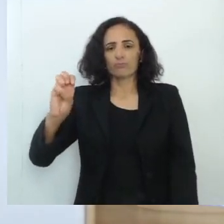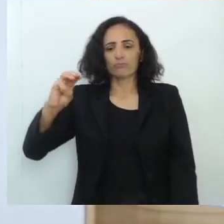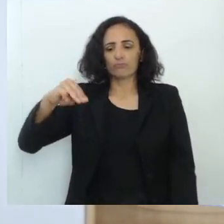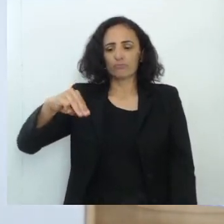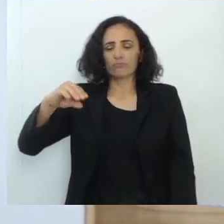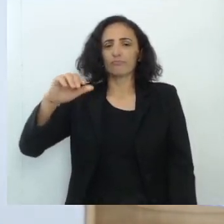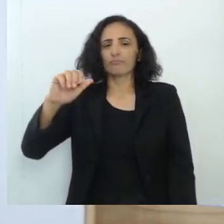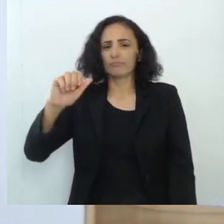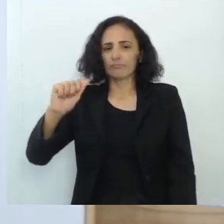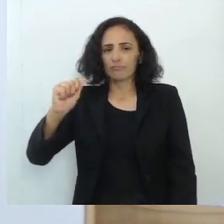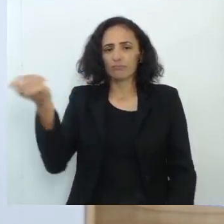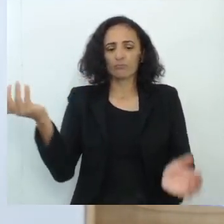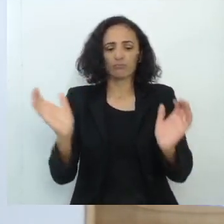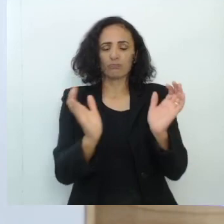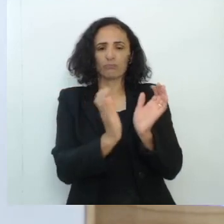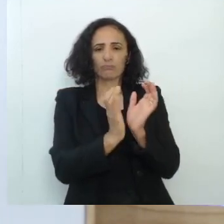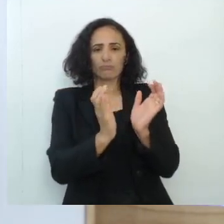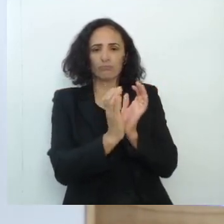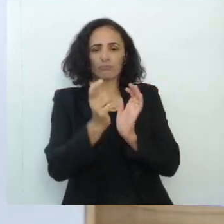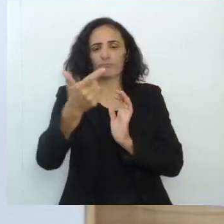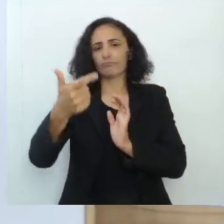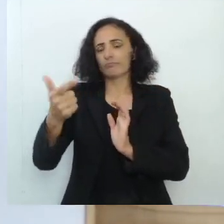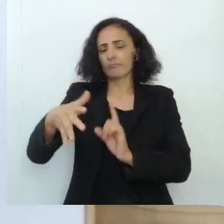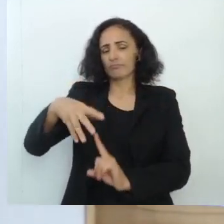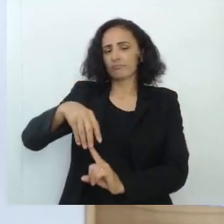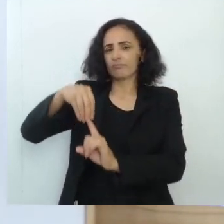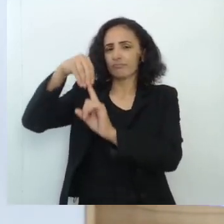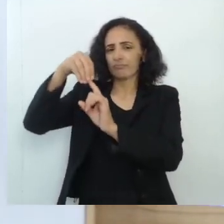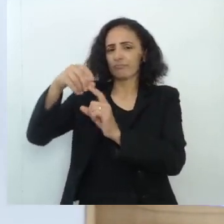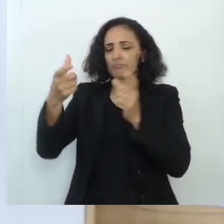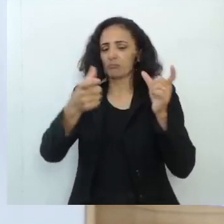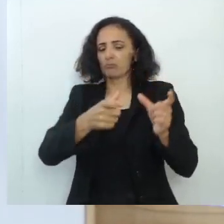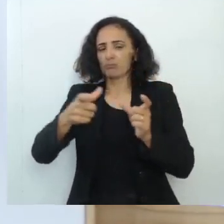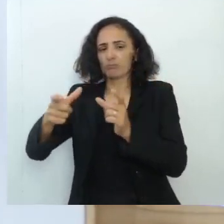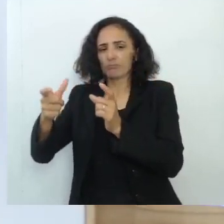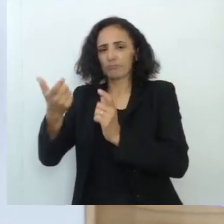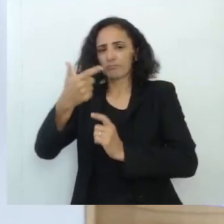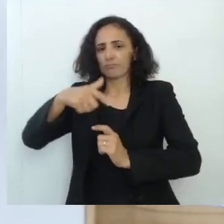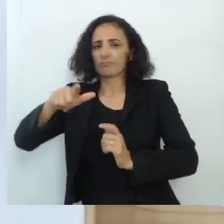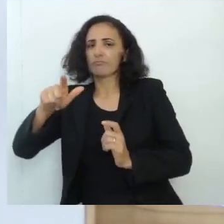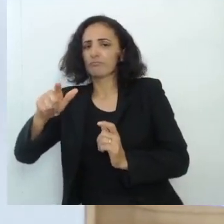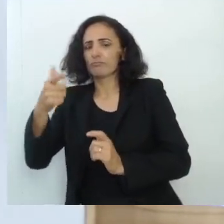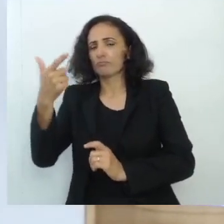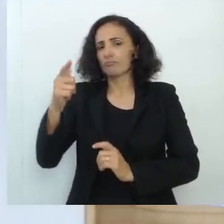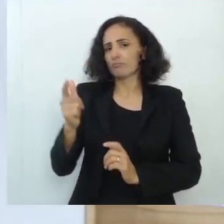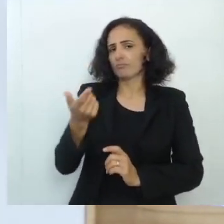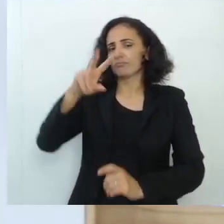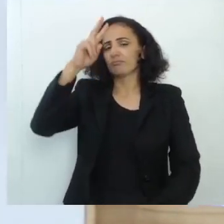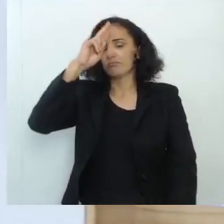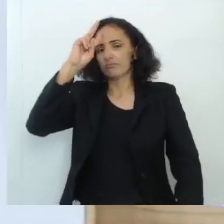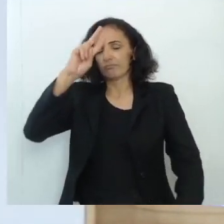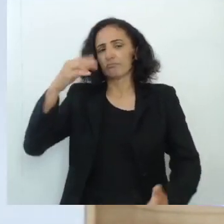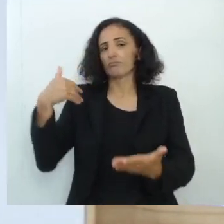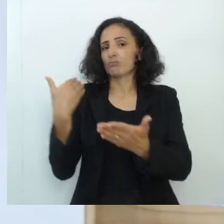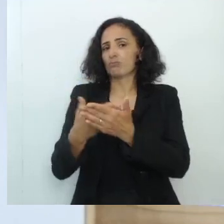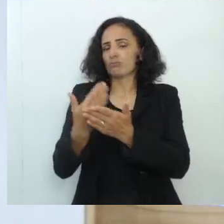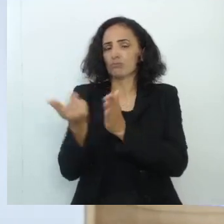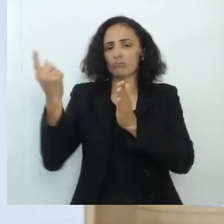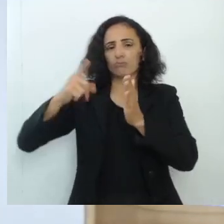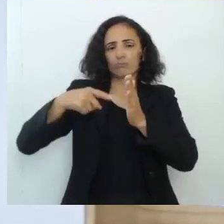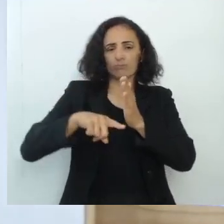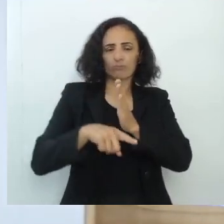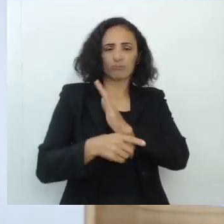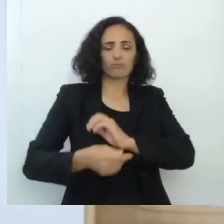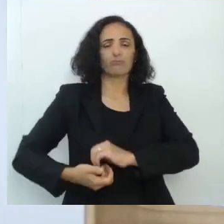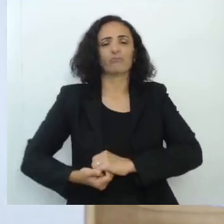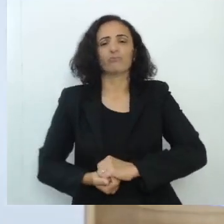as briófitas. A única planta que não tem esses vasos são as briófitas. A gente não pode esquecer disso, tá? E outra coisa,